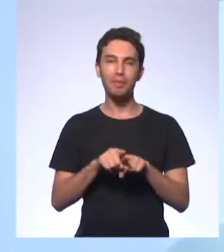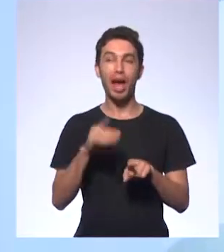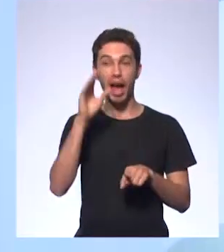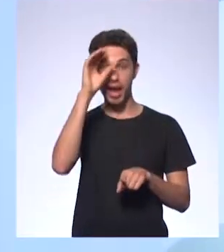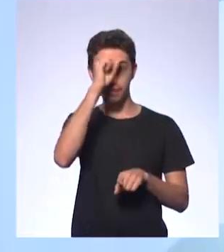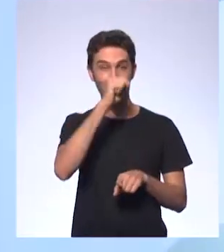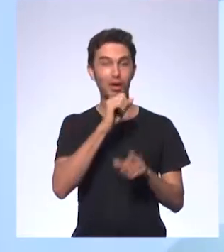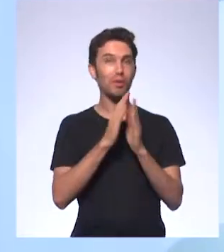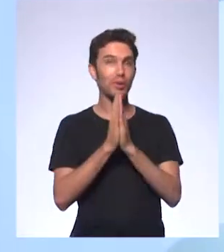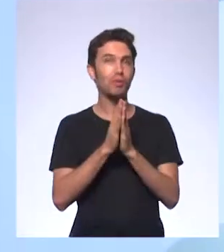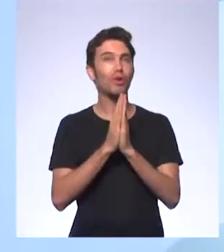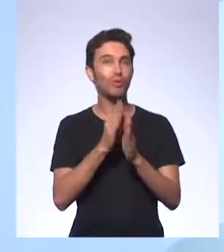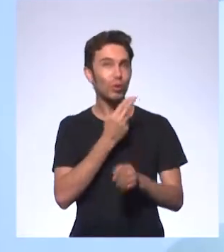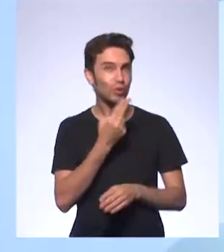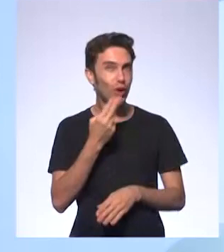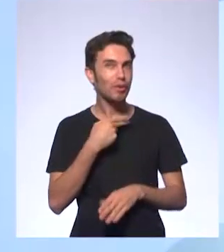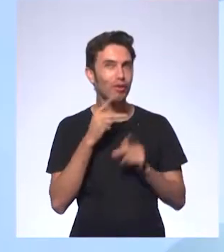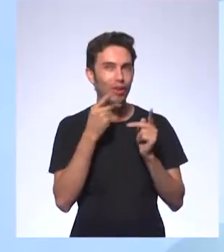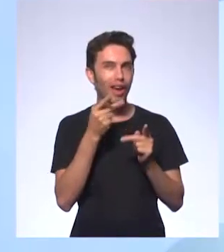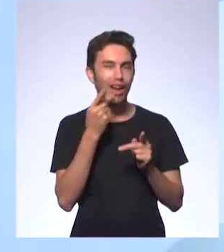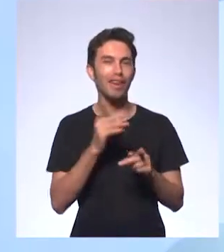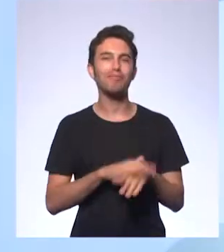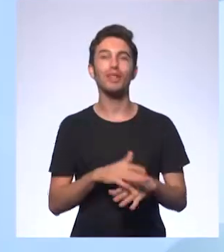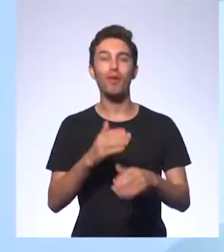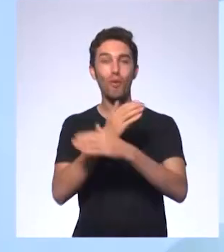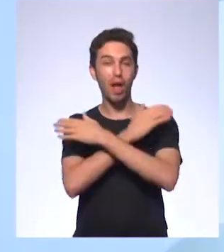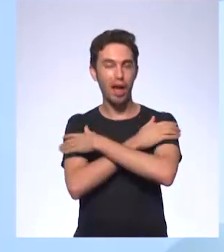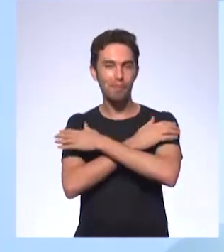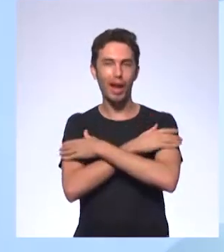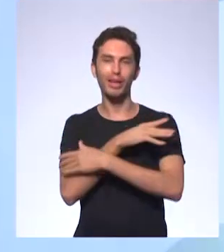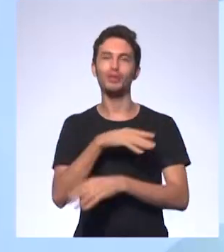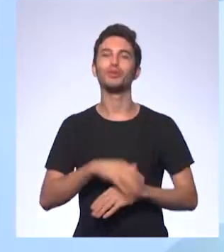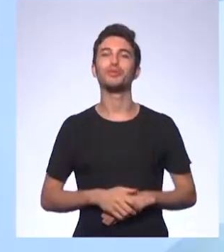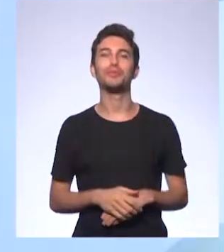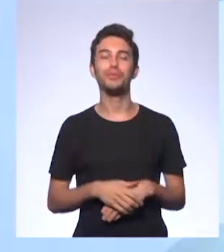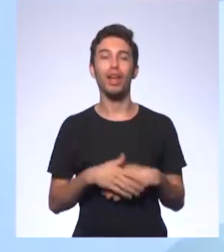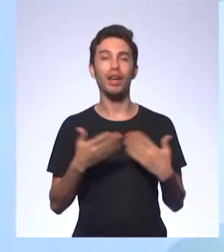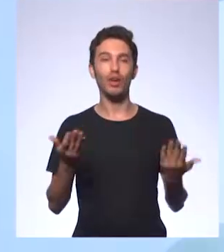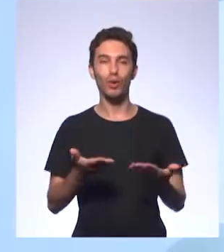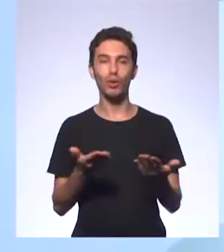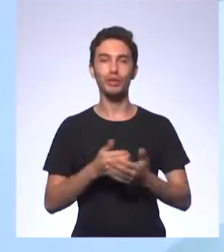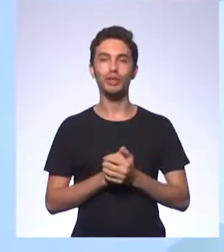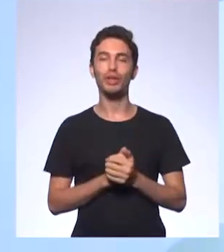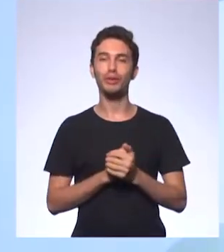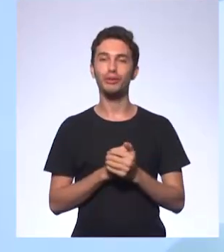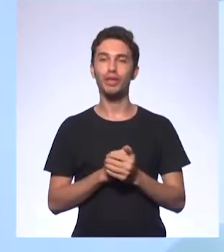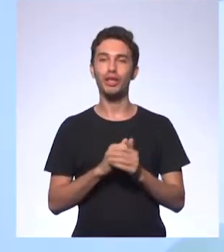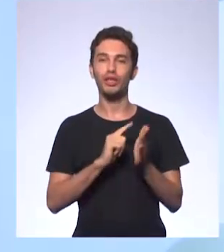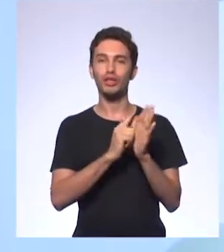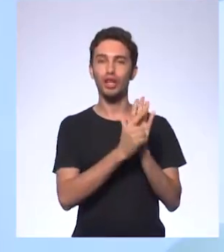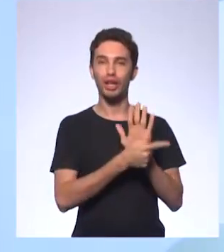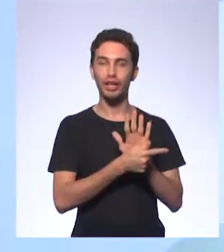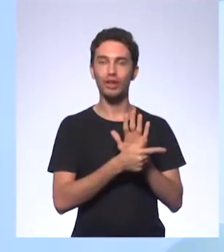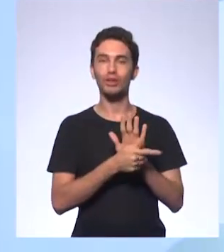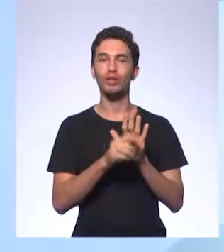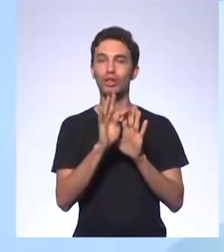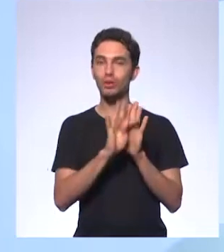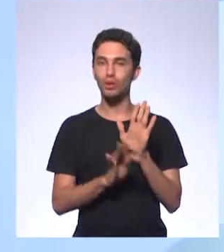e depois ele pediu para eu falar o nome dele. Então vai aí um abraço, viu, Matheus? E vamos à aula de hoje, gêneros